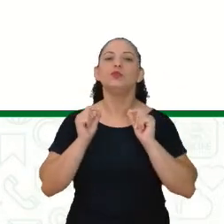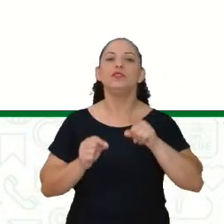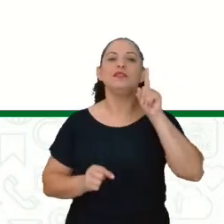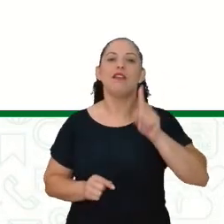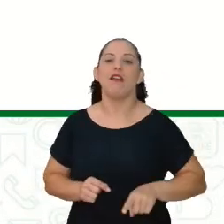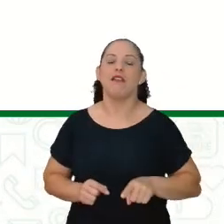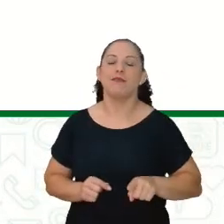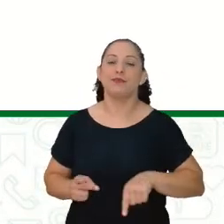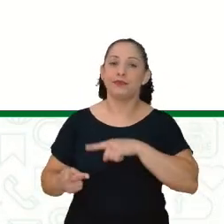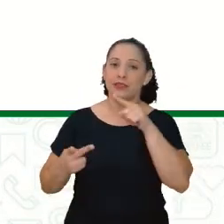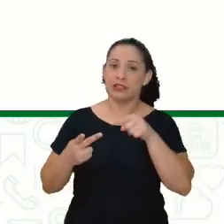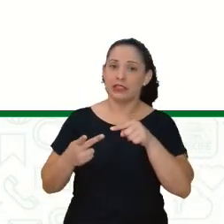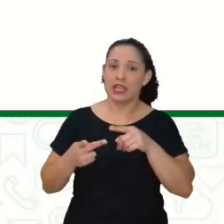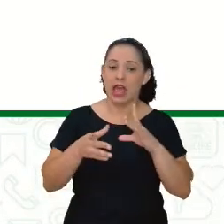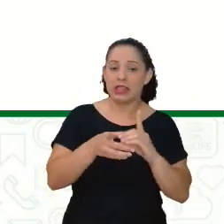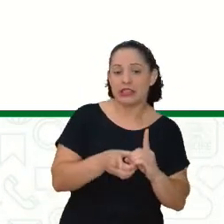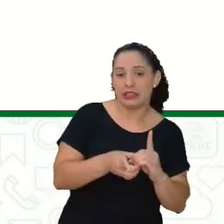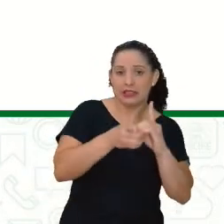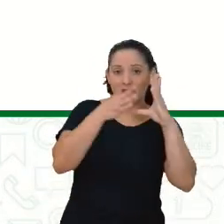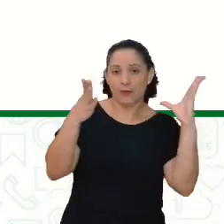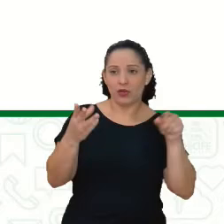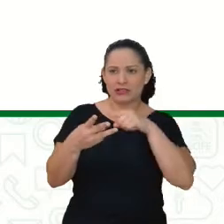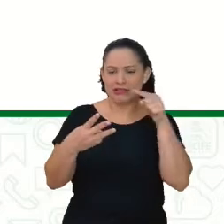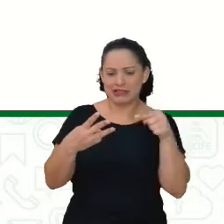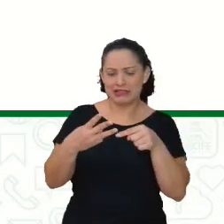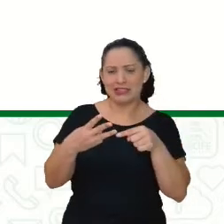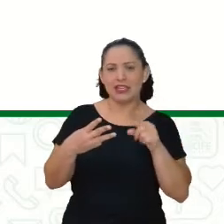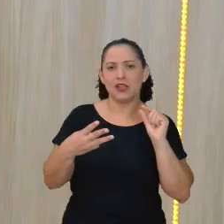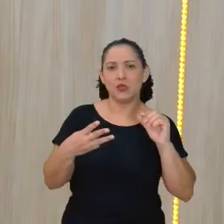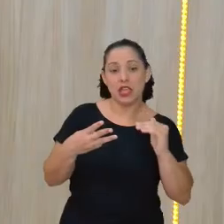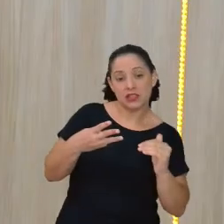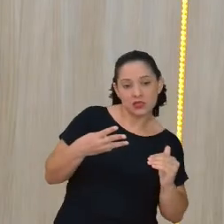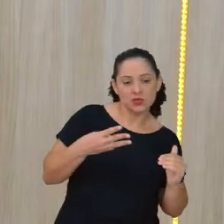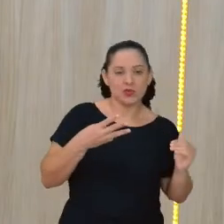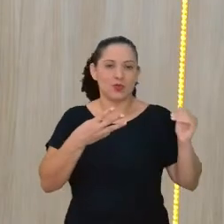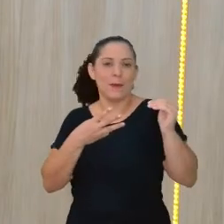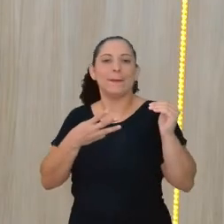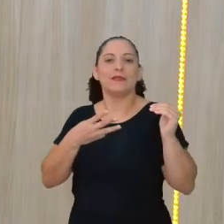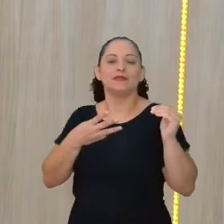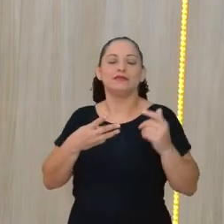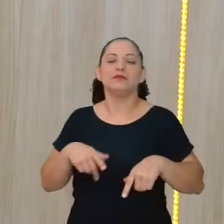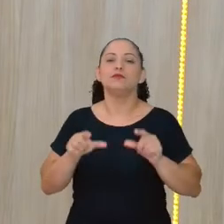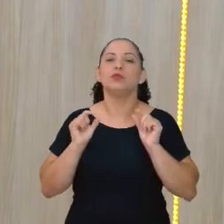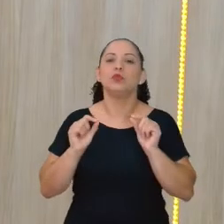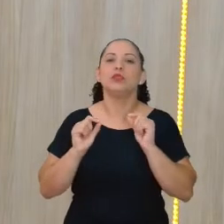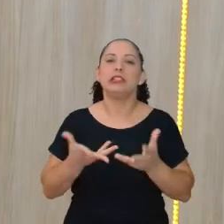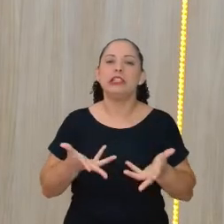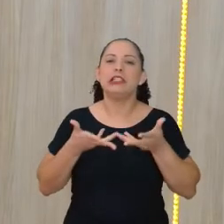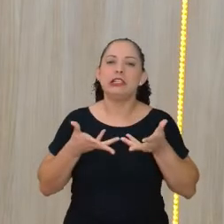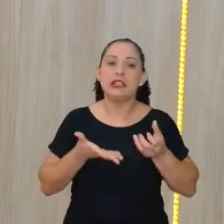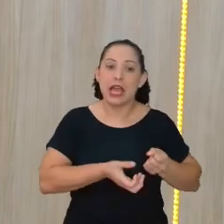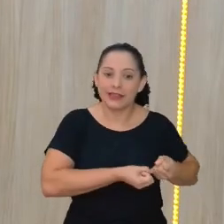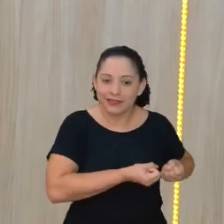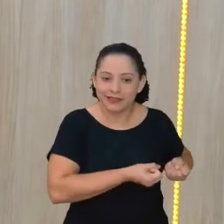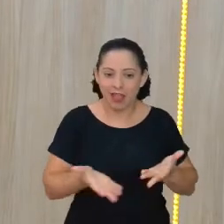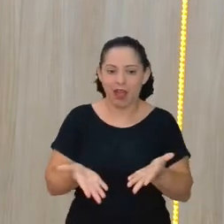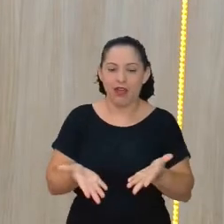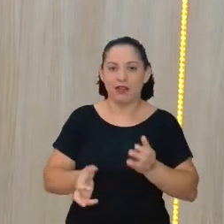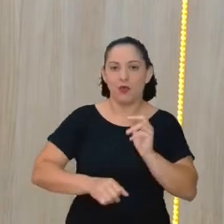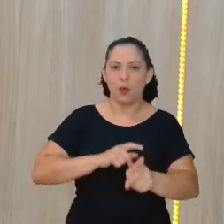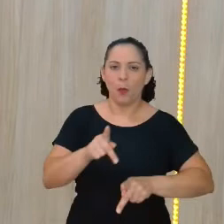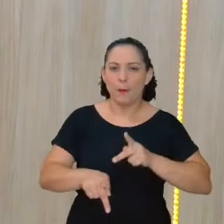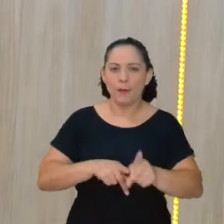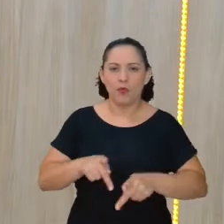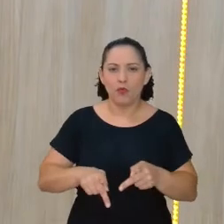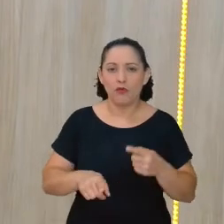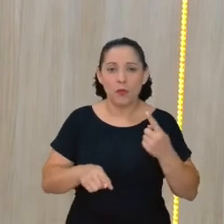vocês, o que é democracia e o que é soberania, quando ele diz que queria dar para o povo o que ele não